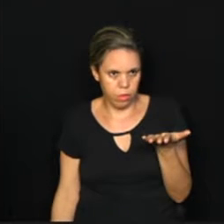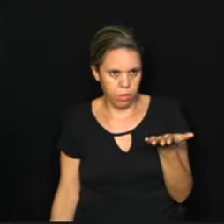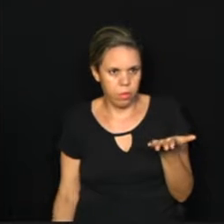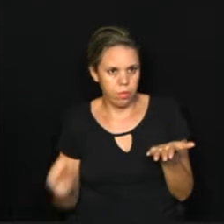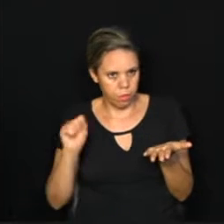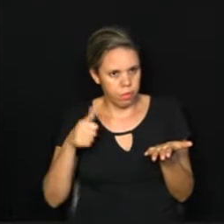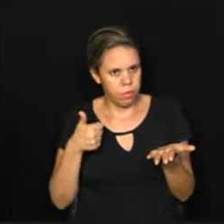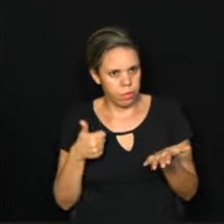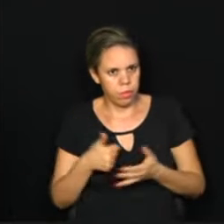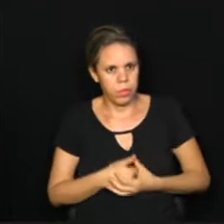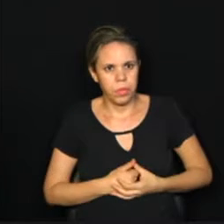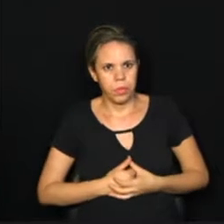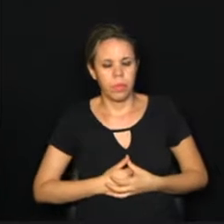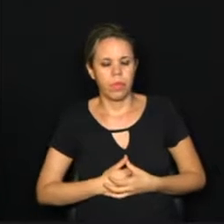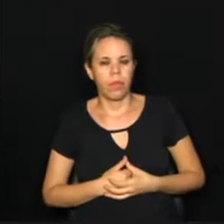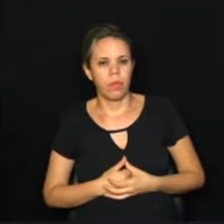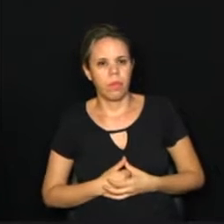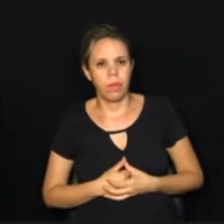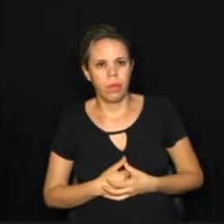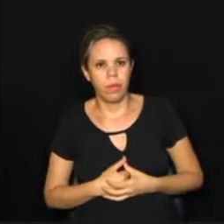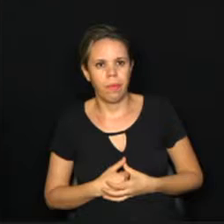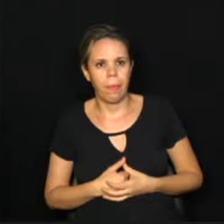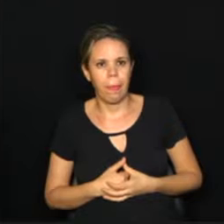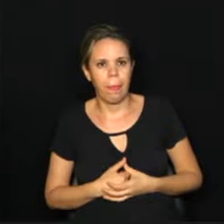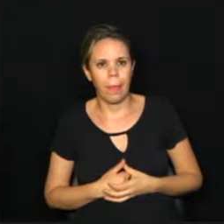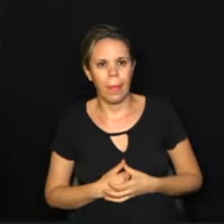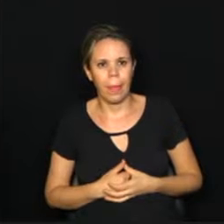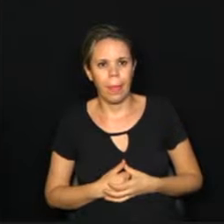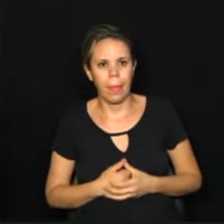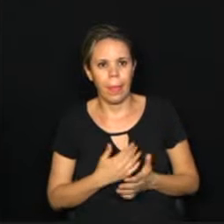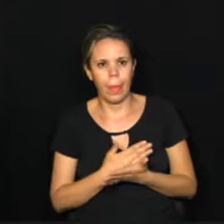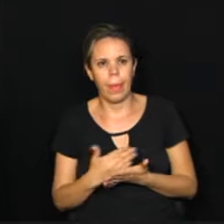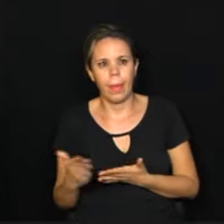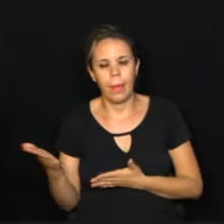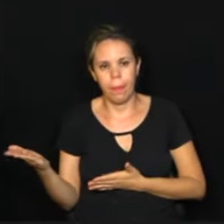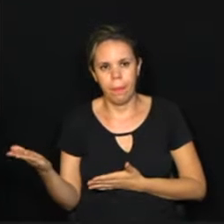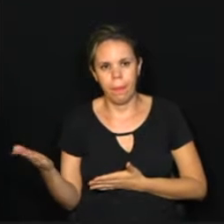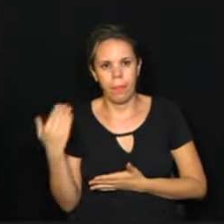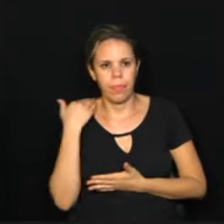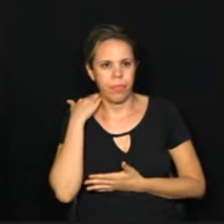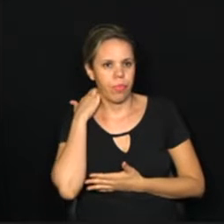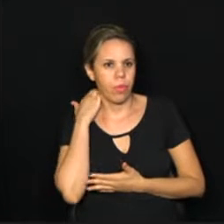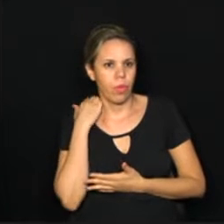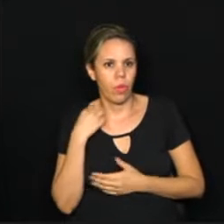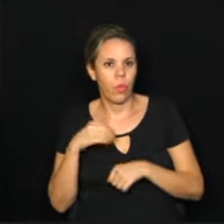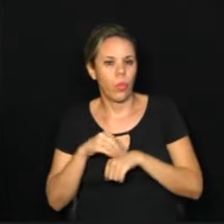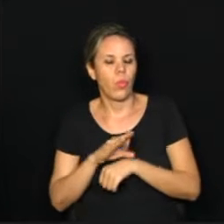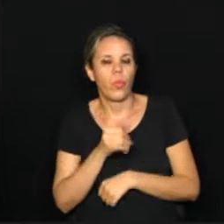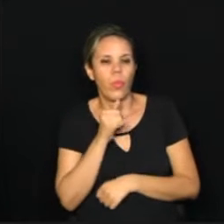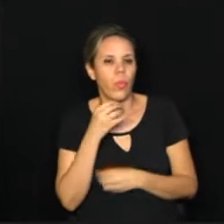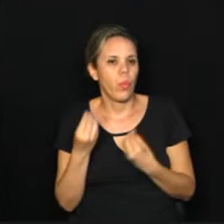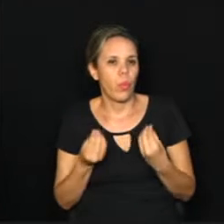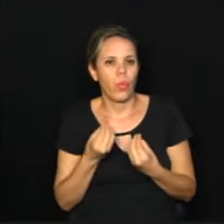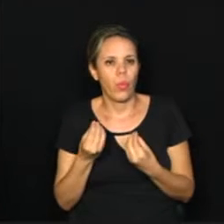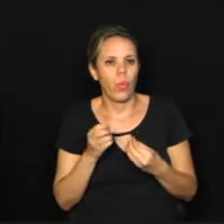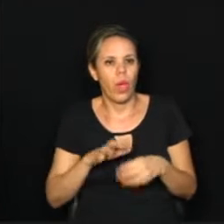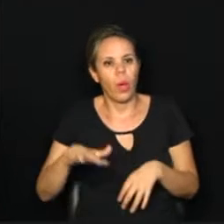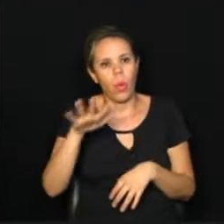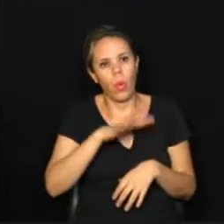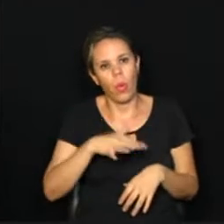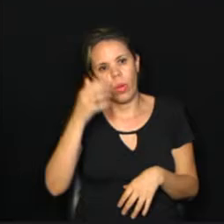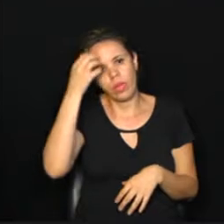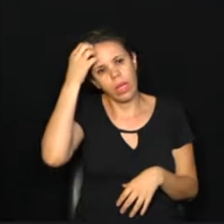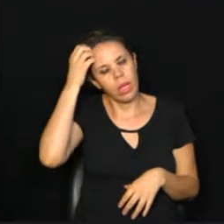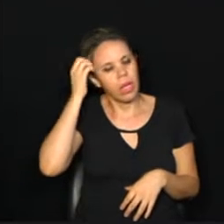Sim. Tá, obrigado. Então, dando início aqui, nós vamos trazer um pouco um panorama aí sobre a